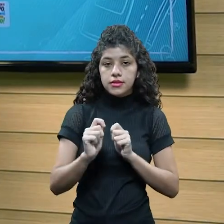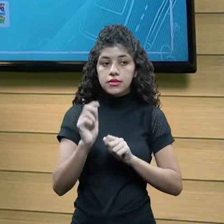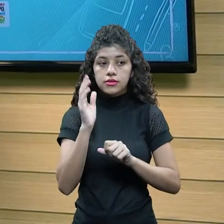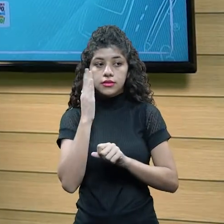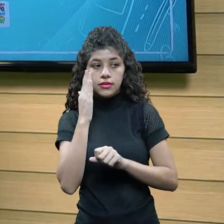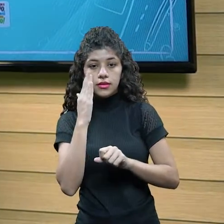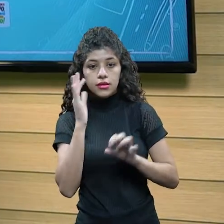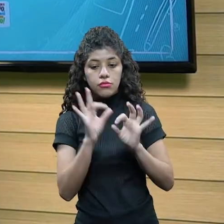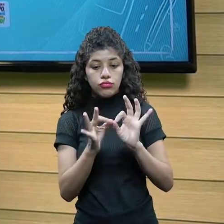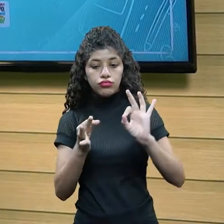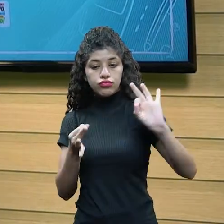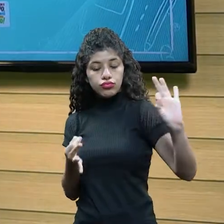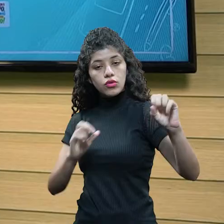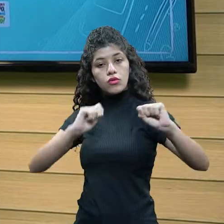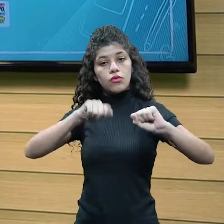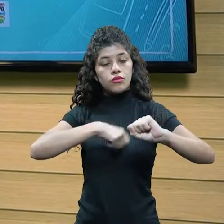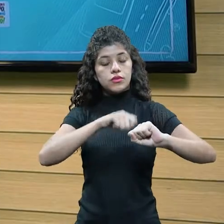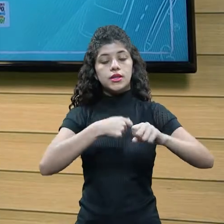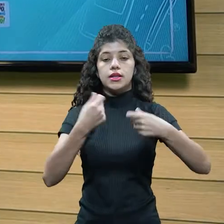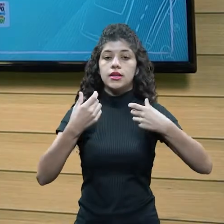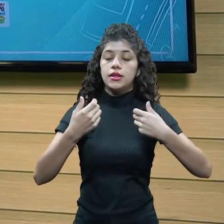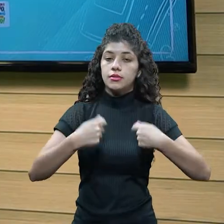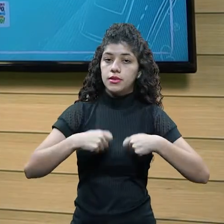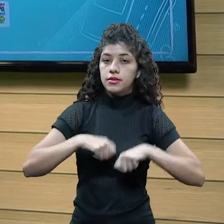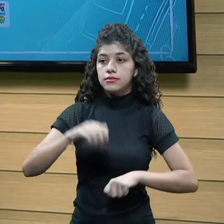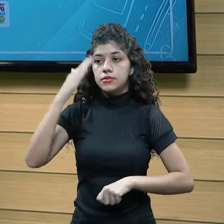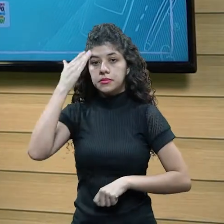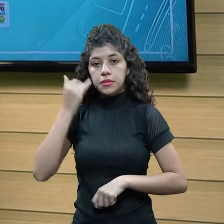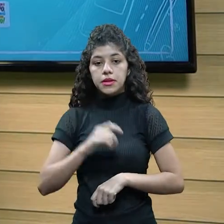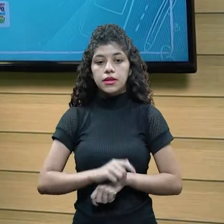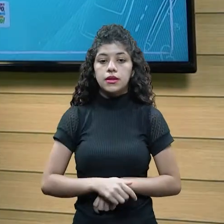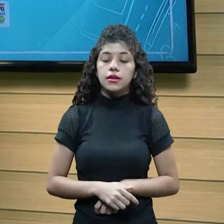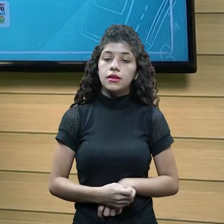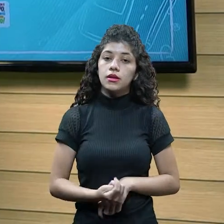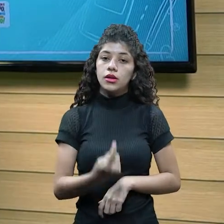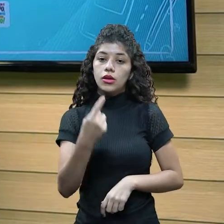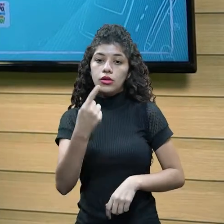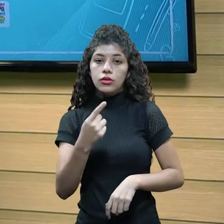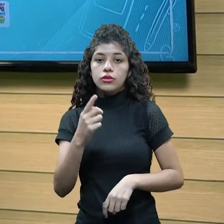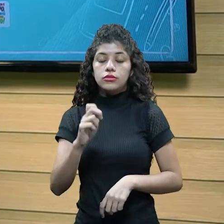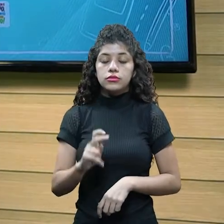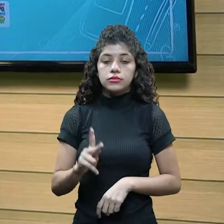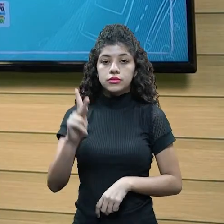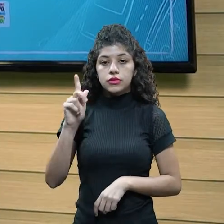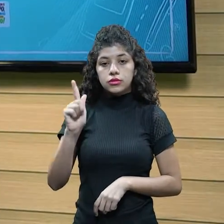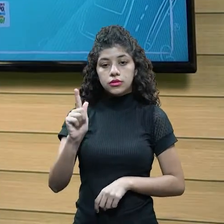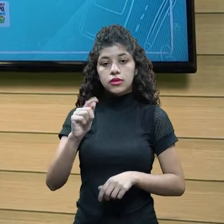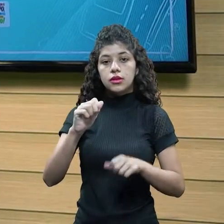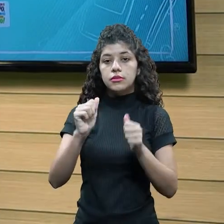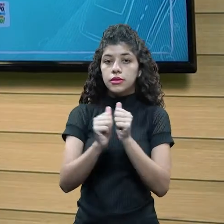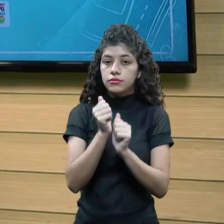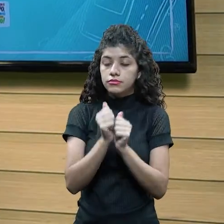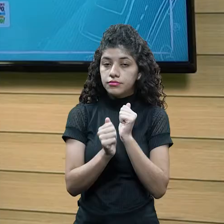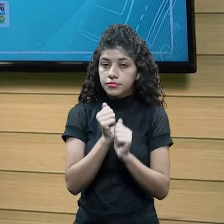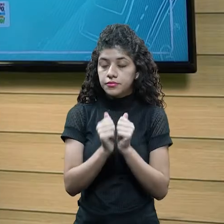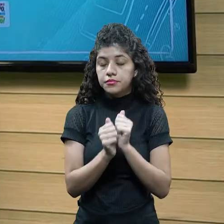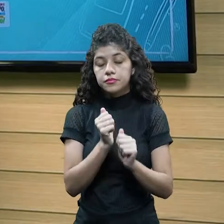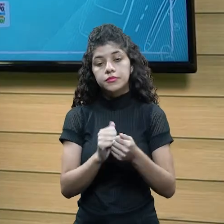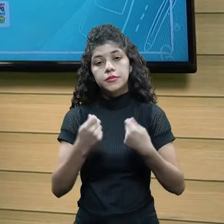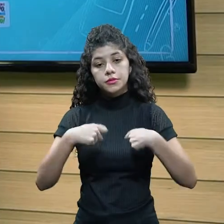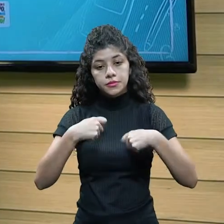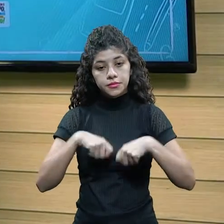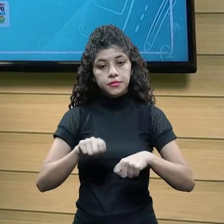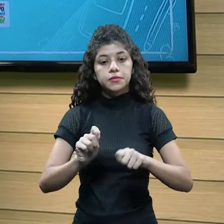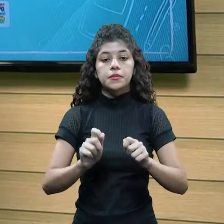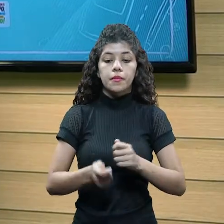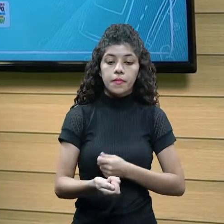for cozinhar, eu preciso saber 1 quilo de arroz, para quantos litros de água eu preciso, para fazer não sei quantos de arroz. Se